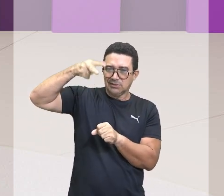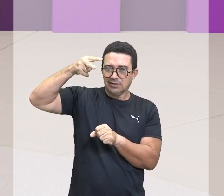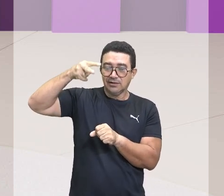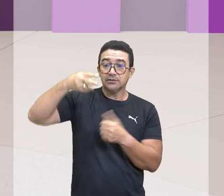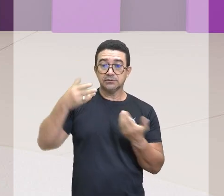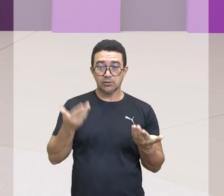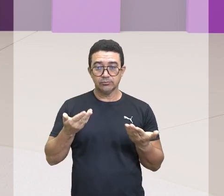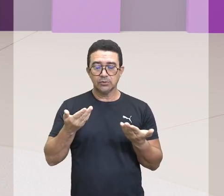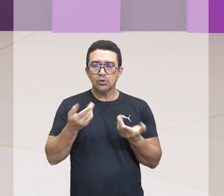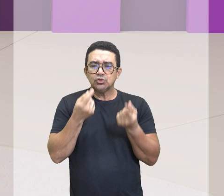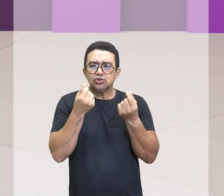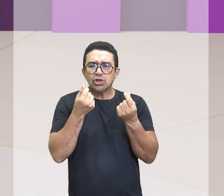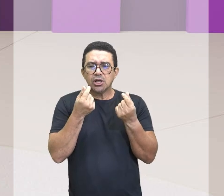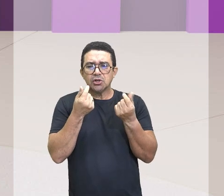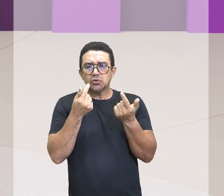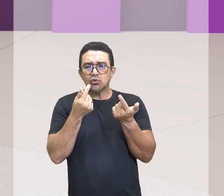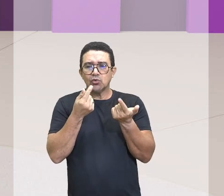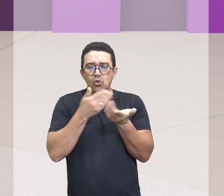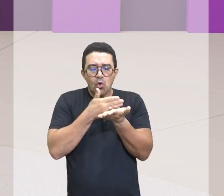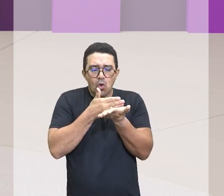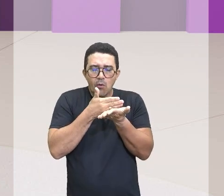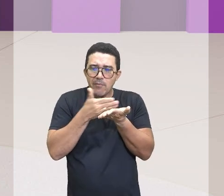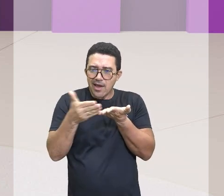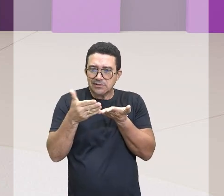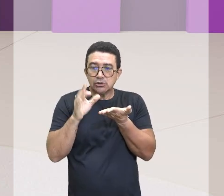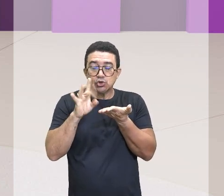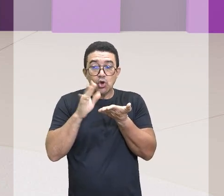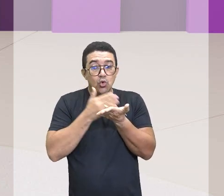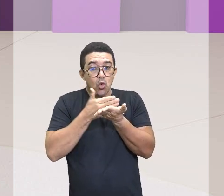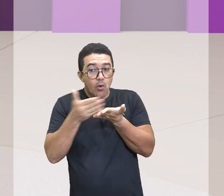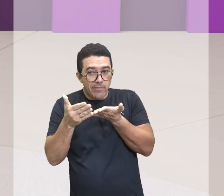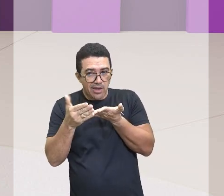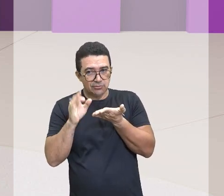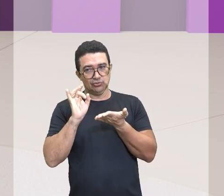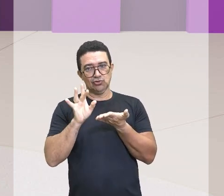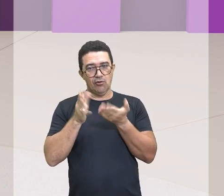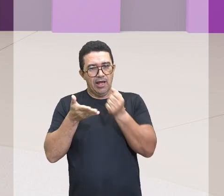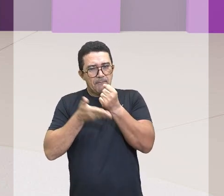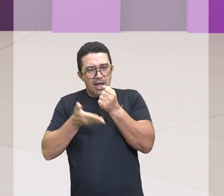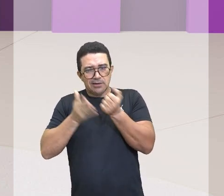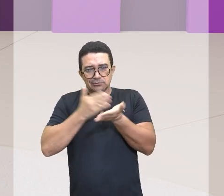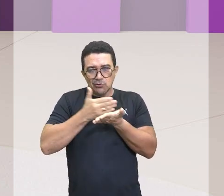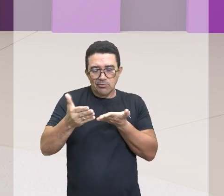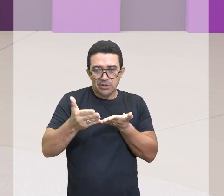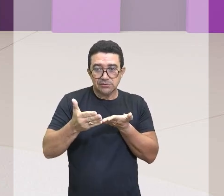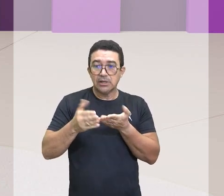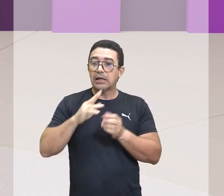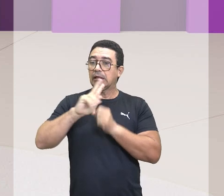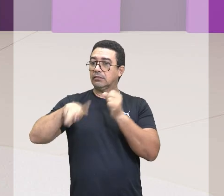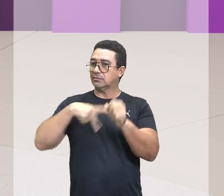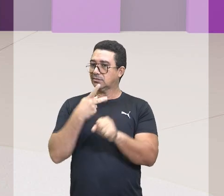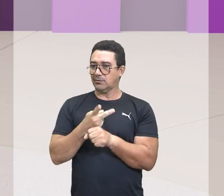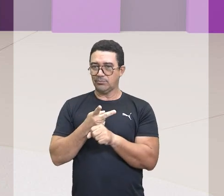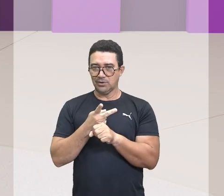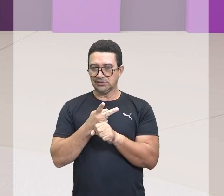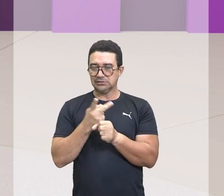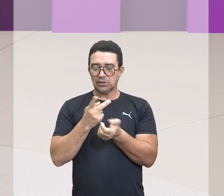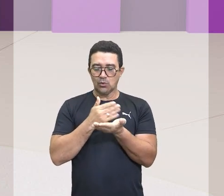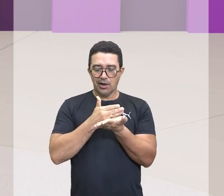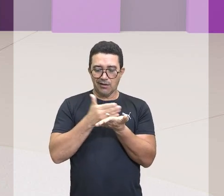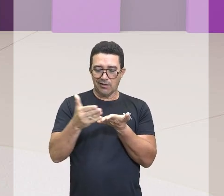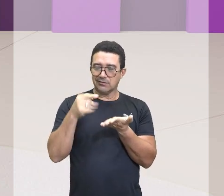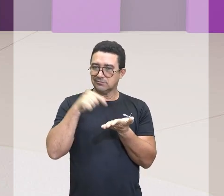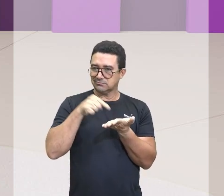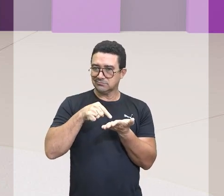que o capital inicial ele é usado como base só para o início. Depois, a base não será o valor inicial, vai ser